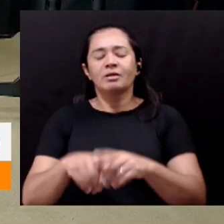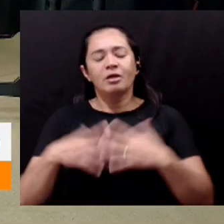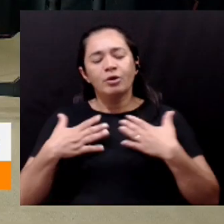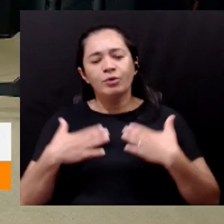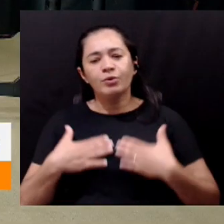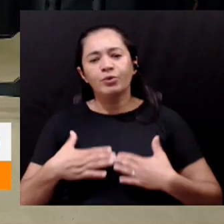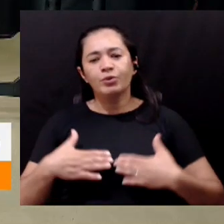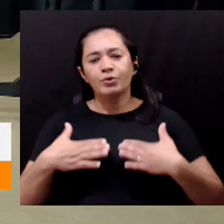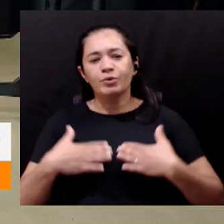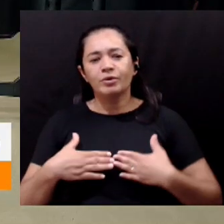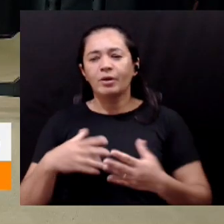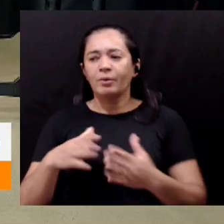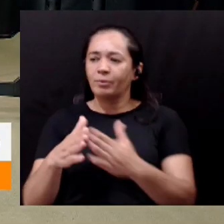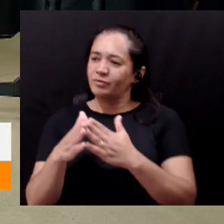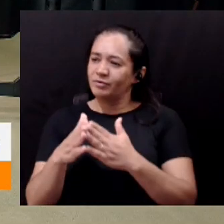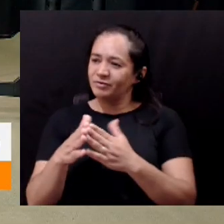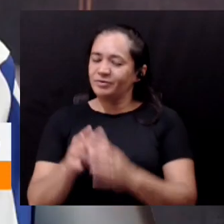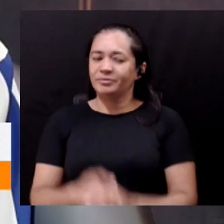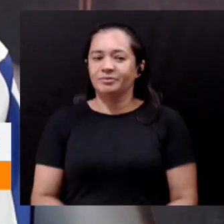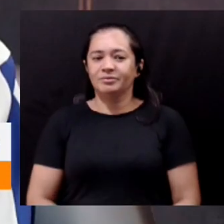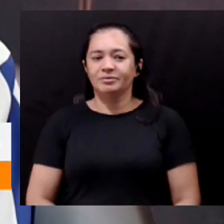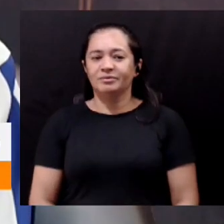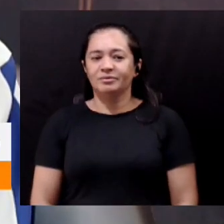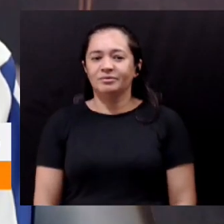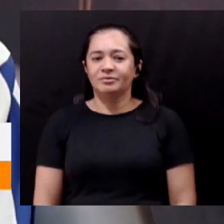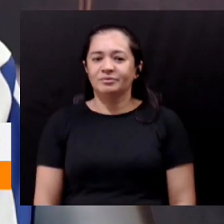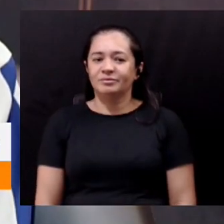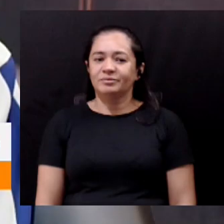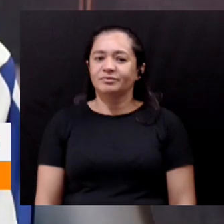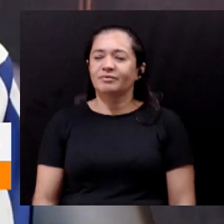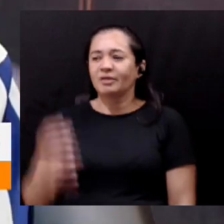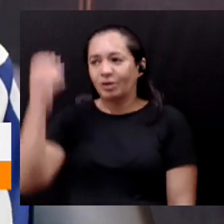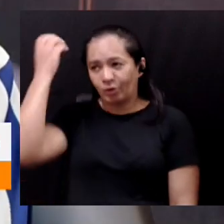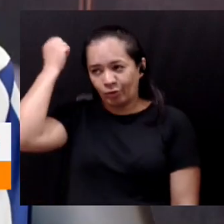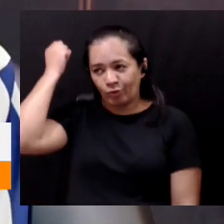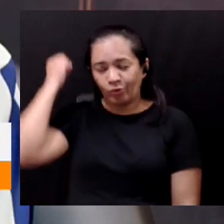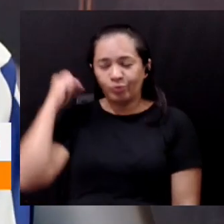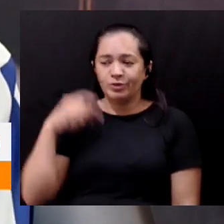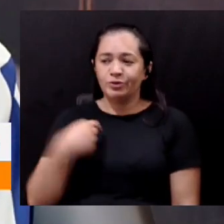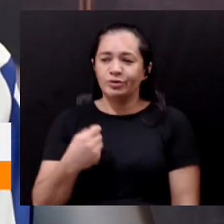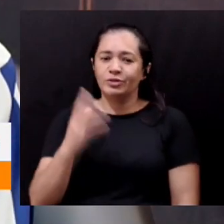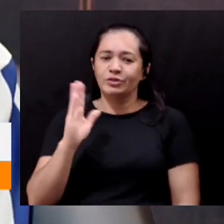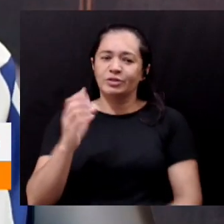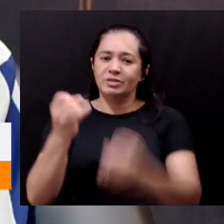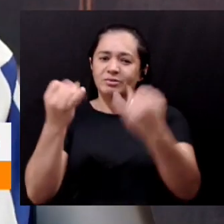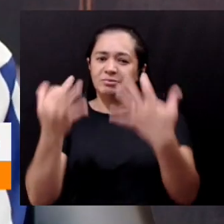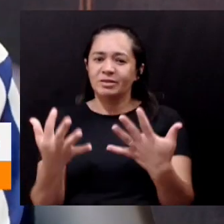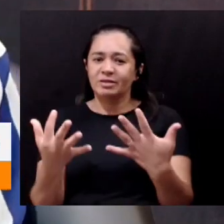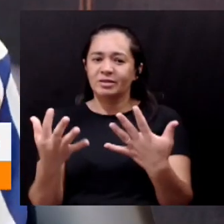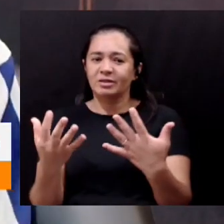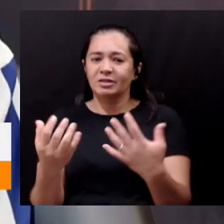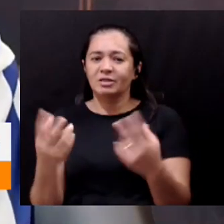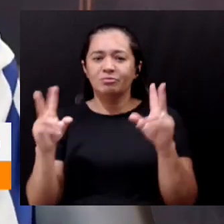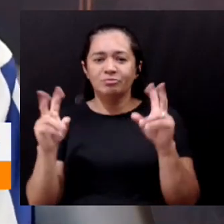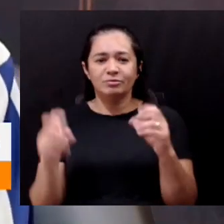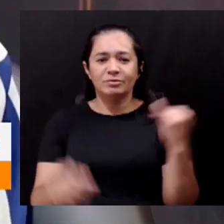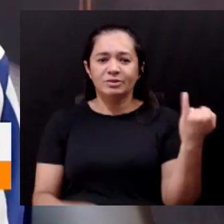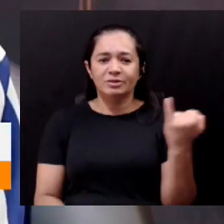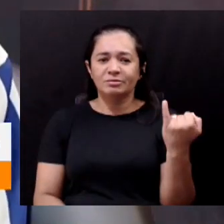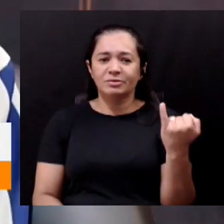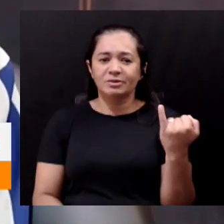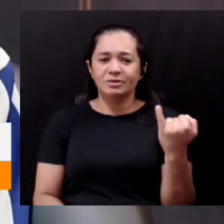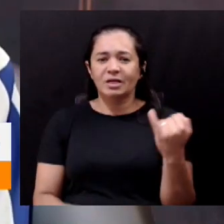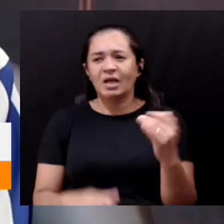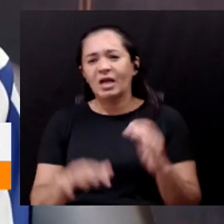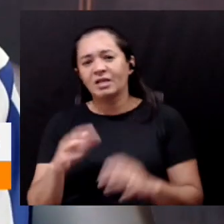Uhum. finais, por favor. É, Ruby, acho que a gente falou de tantas coisas tão importantes, né, que acabam, talvez deixando aí algumas sementes, alguns